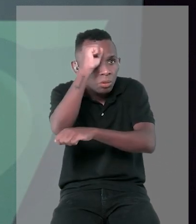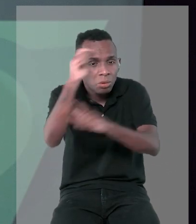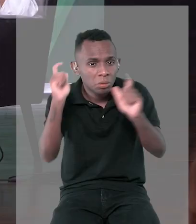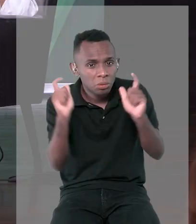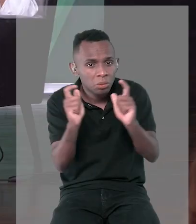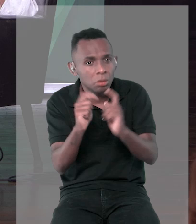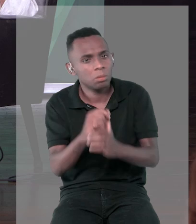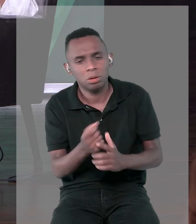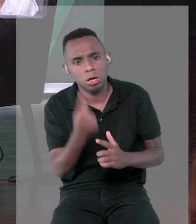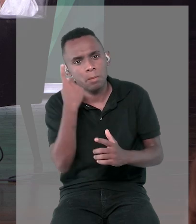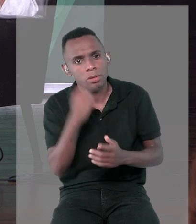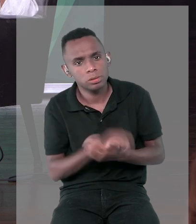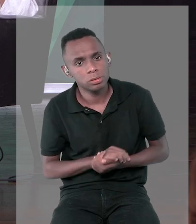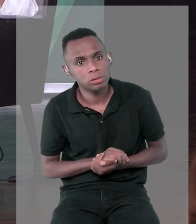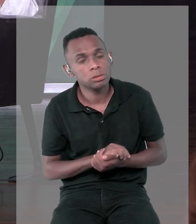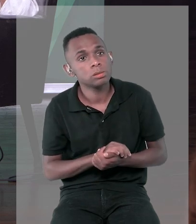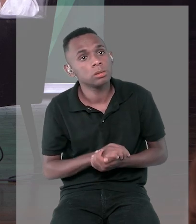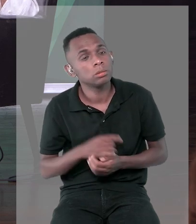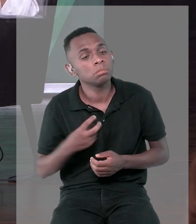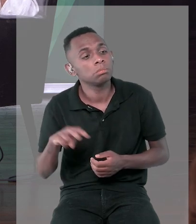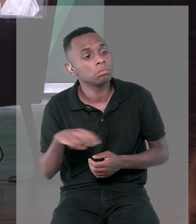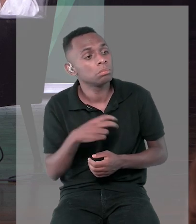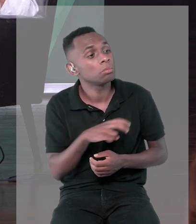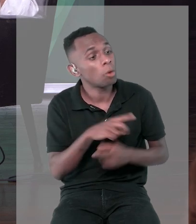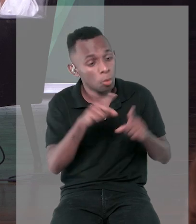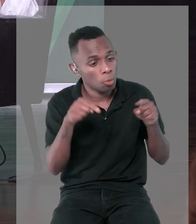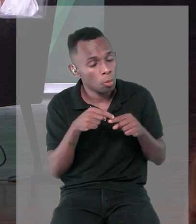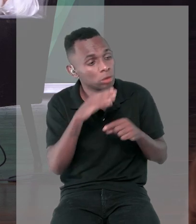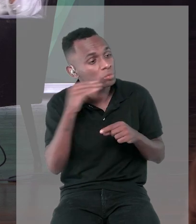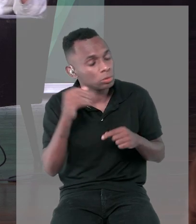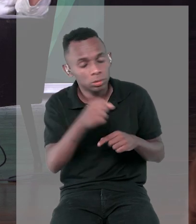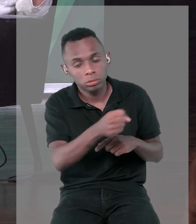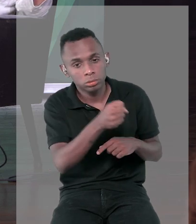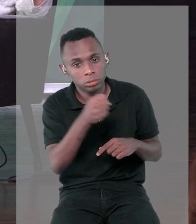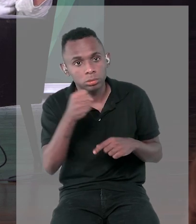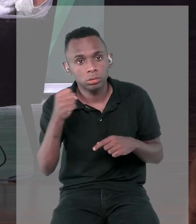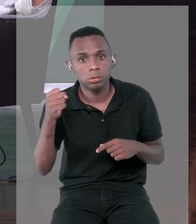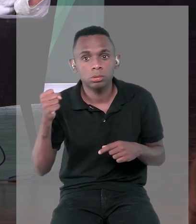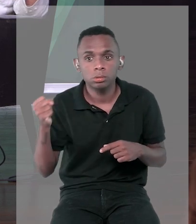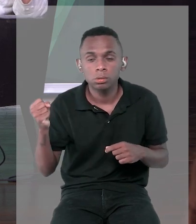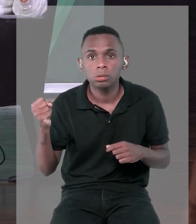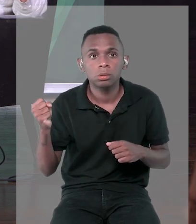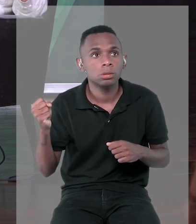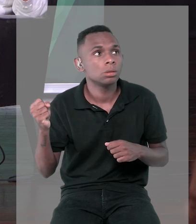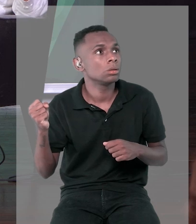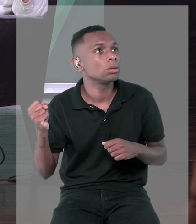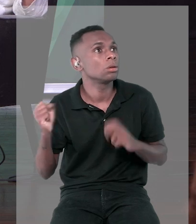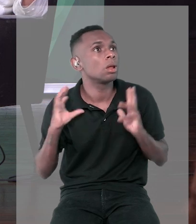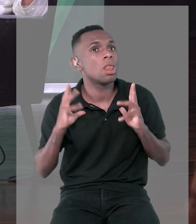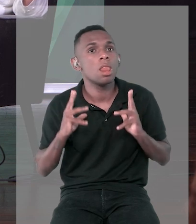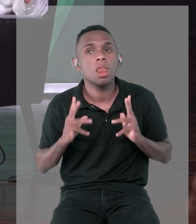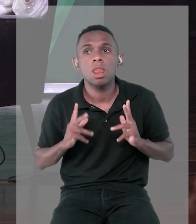Coisa horrorosa isso. Né? Daí ela vai para o quarto de empregada e, quando ela abre o quarto de empregada, é o